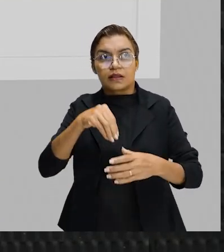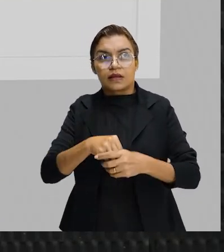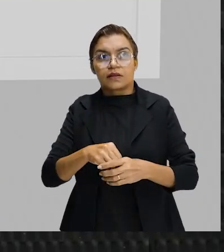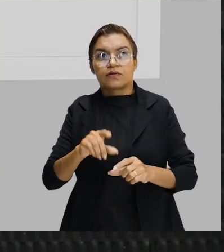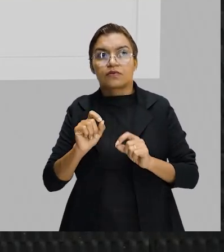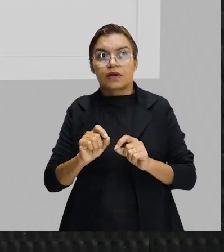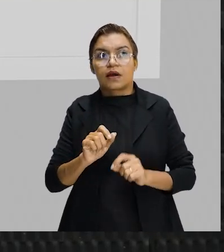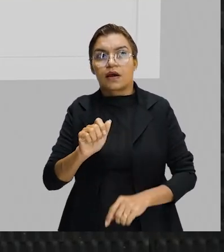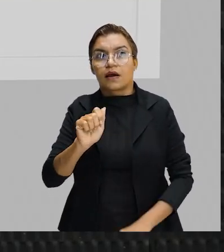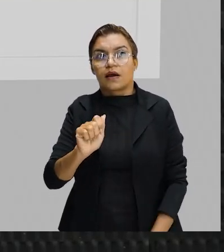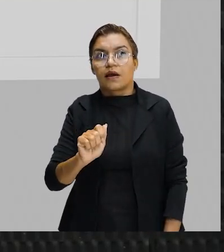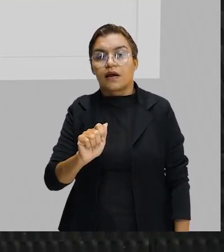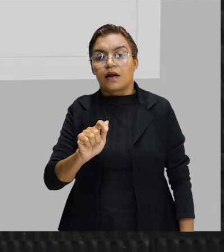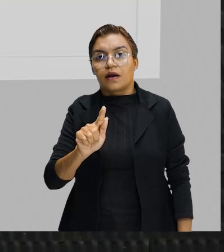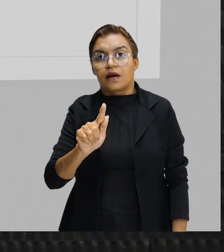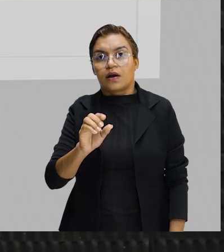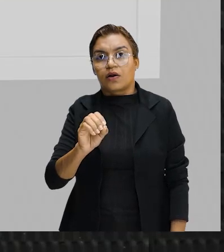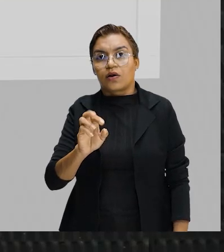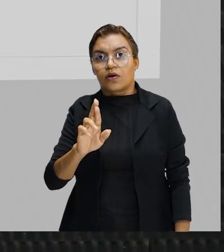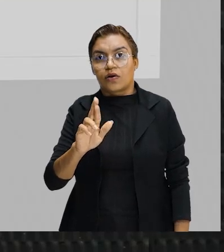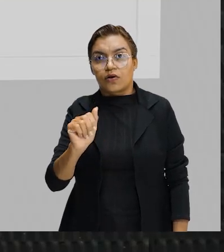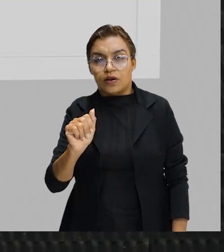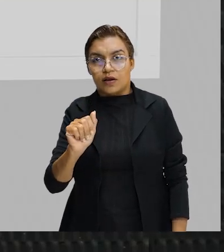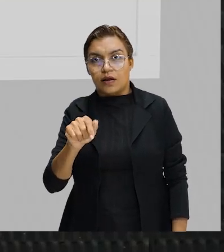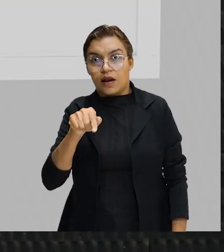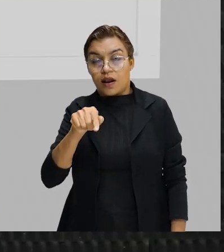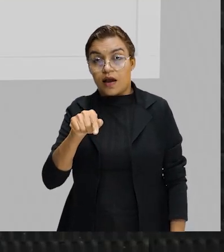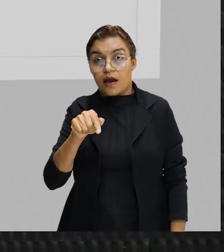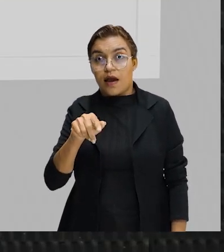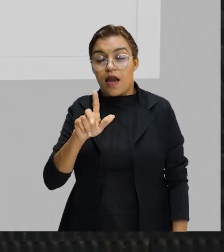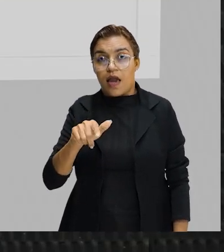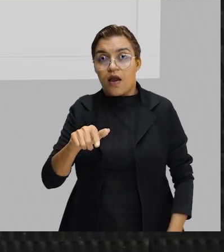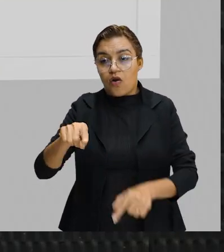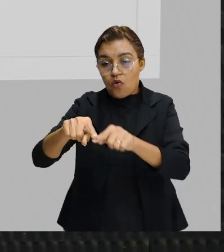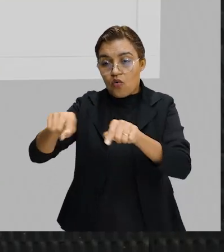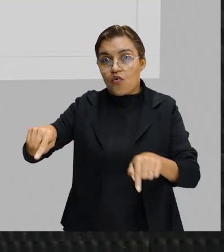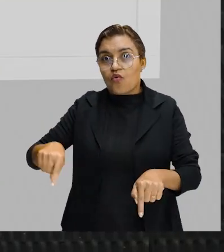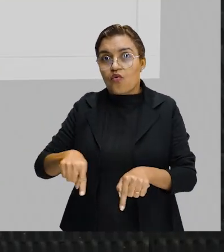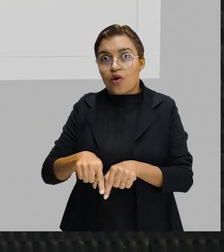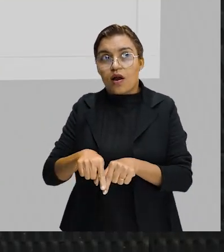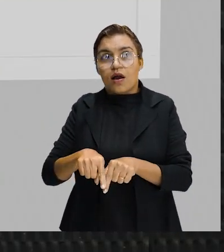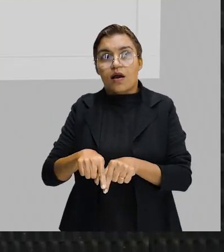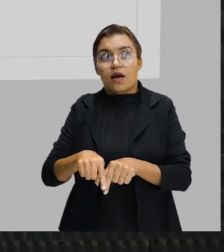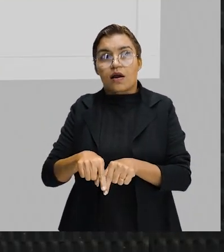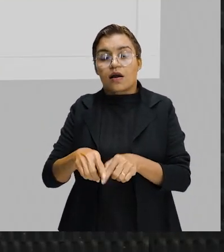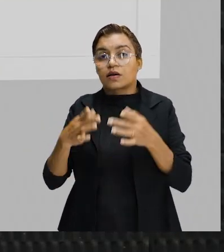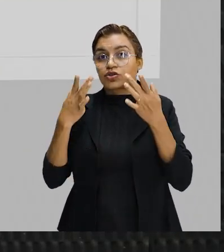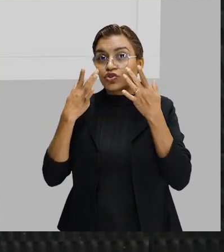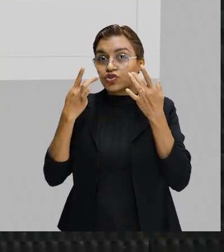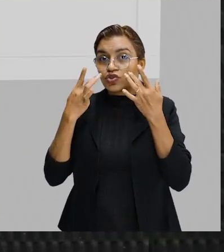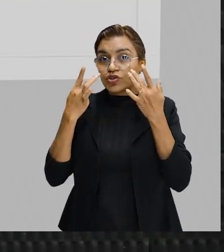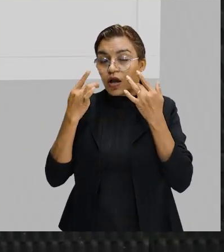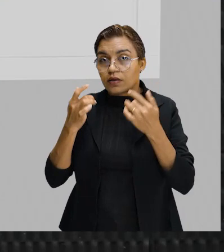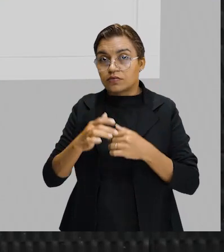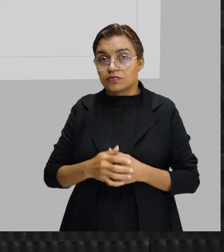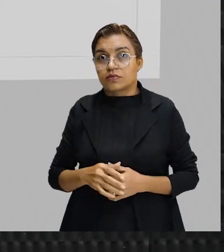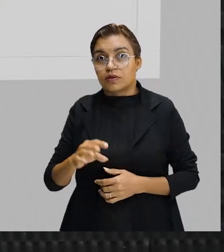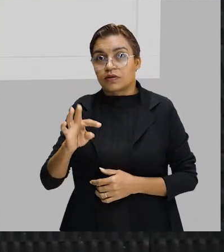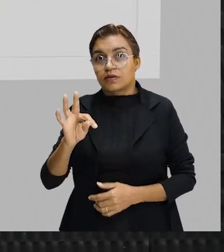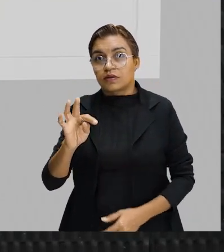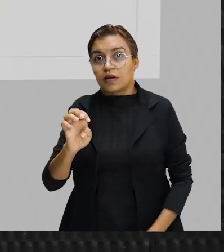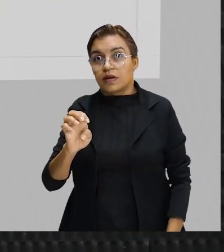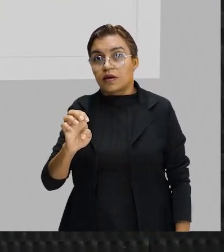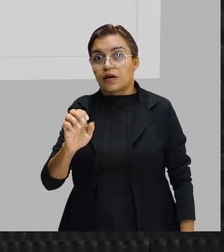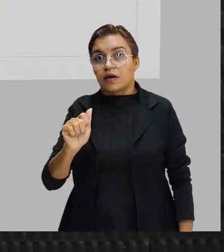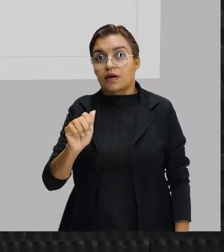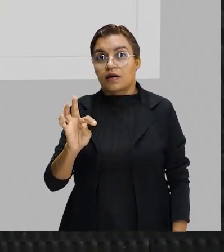O famoso teatro, em que a democracia vai acontecer. E preste